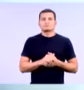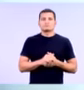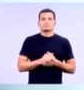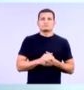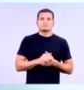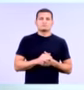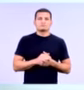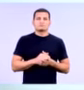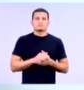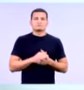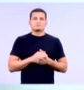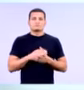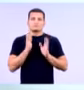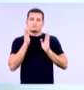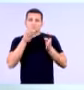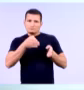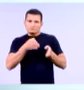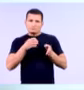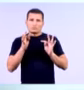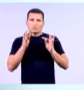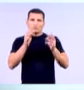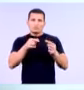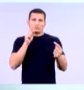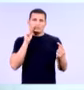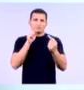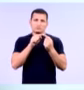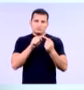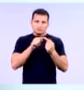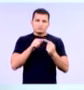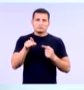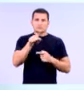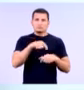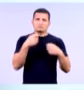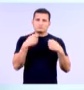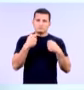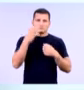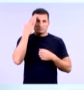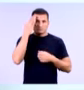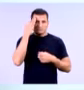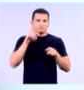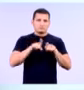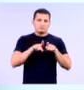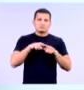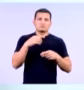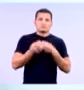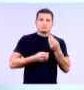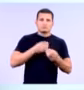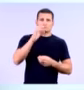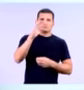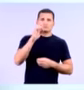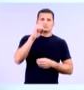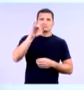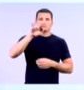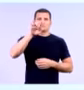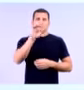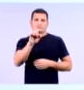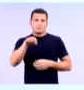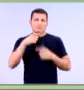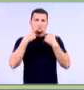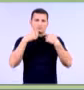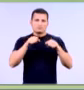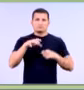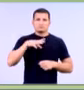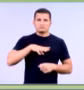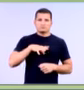todos aqueles objetivos que a gente acabou de ver, você precisa também empregar adequadamente o nosso código, né? Que é a língua portuguesa.